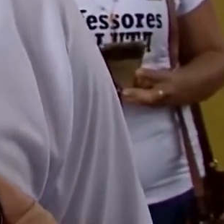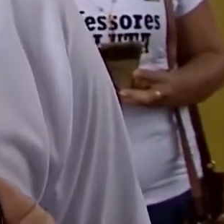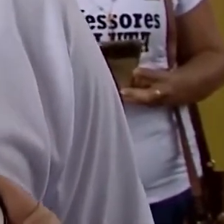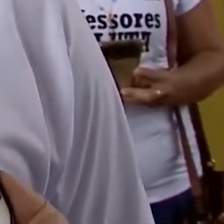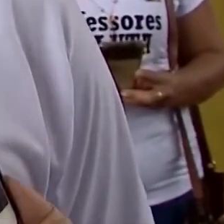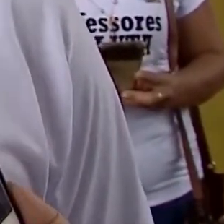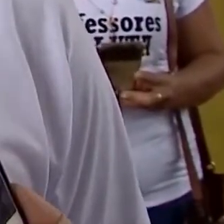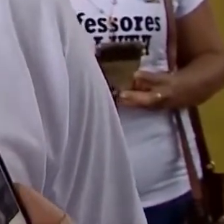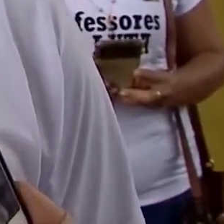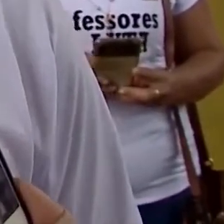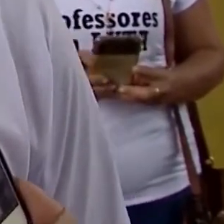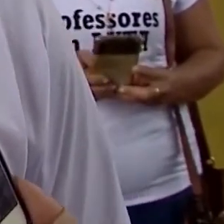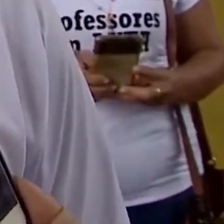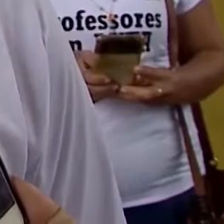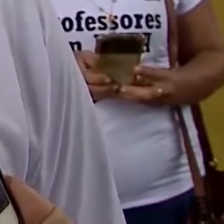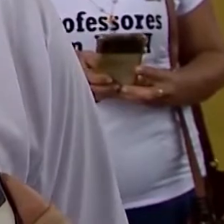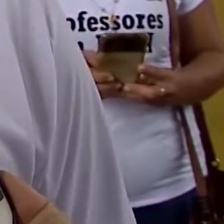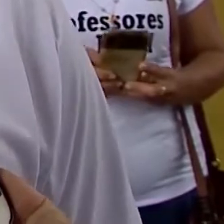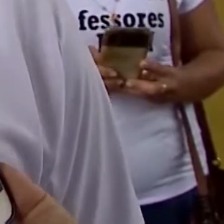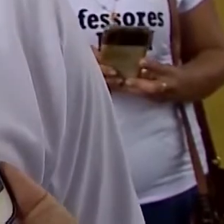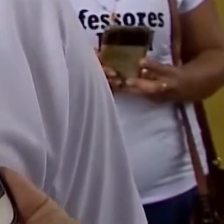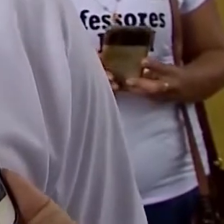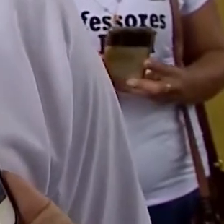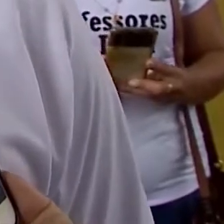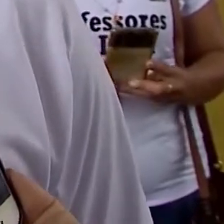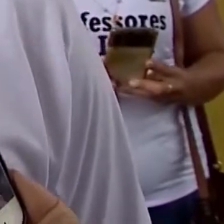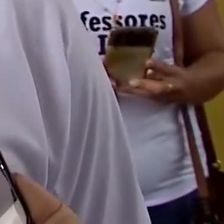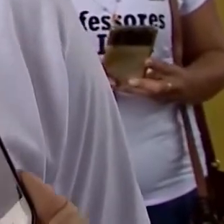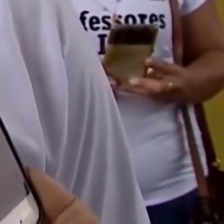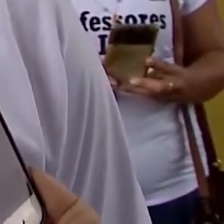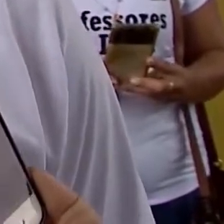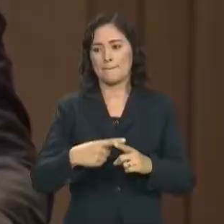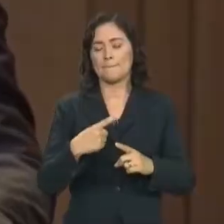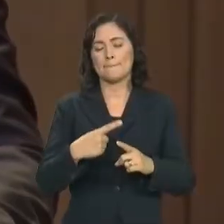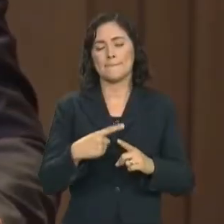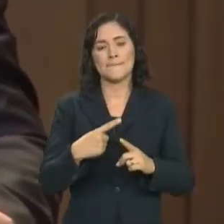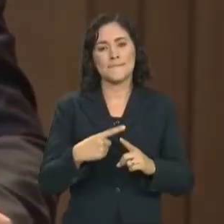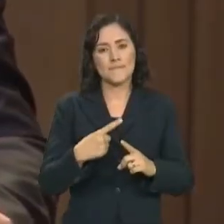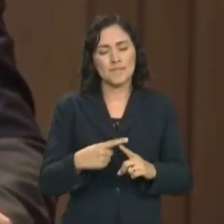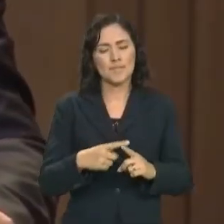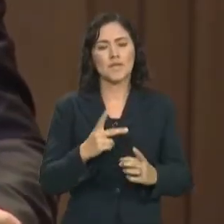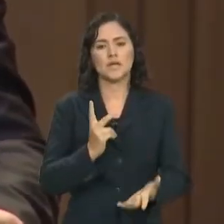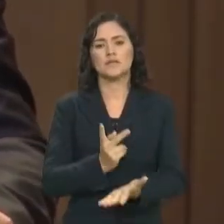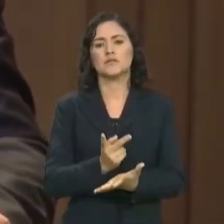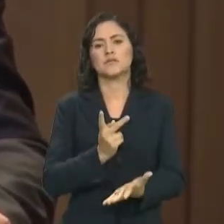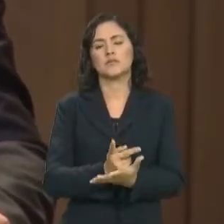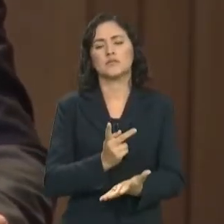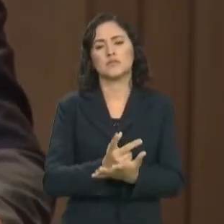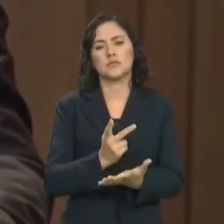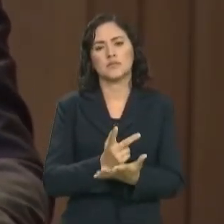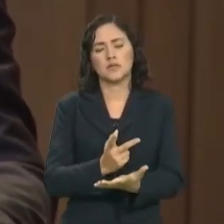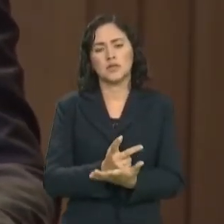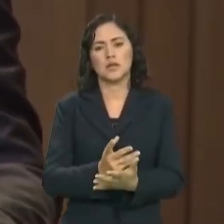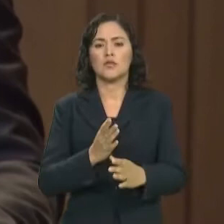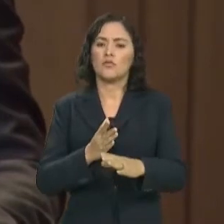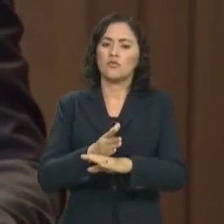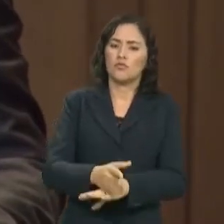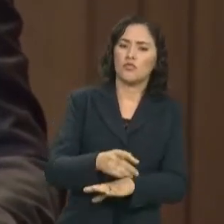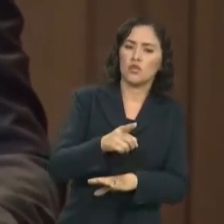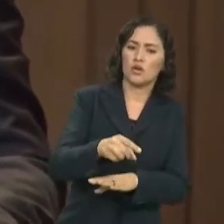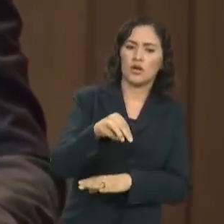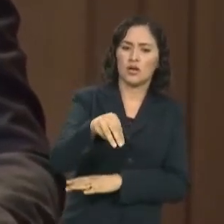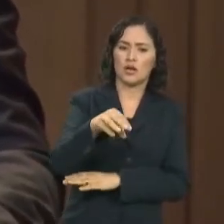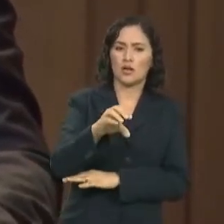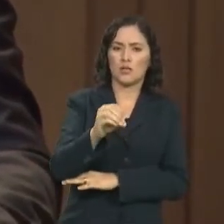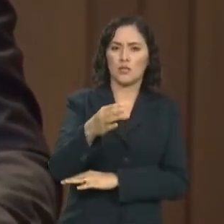afastamento da mesma por suspeita de fraude de licitação nas escolas. Durante a sessão plenária desta quinta-feira, o chefe